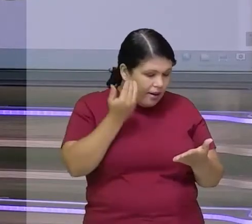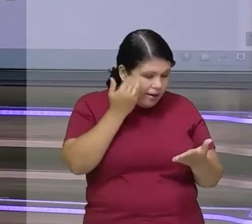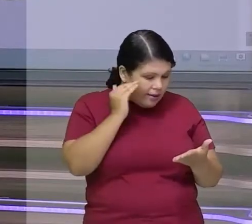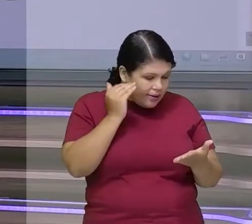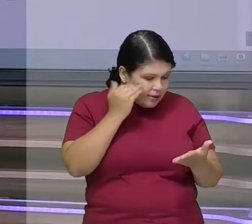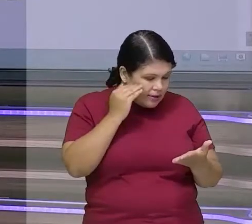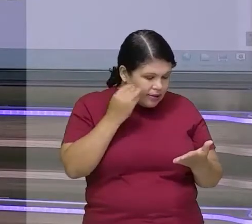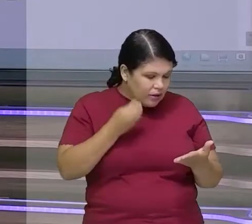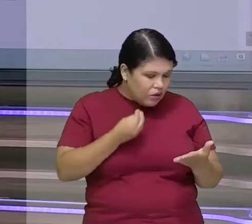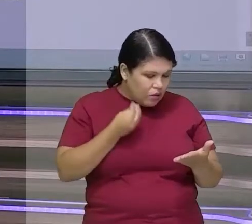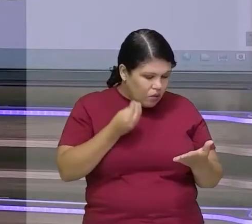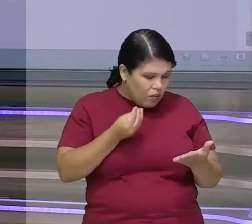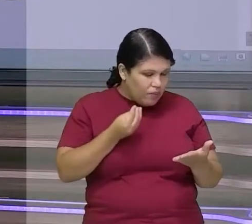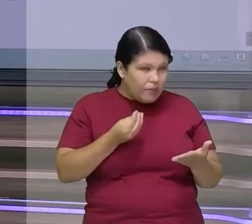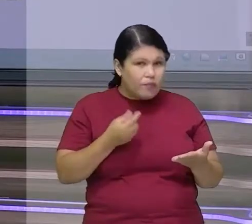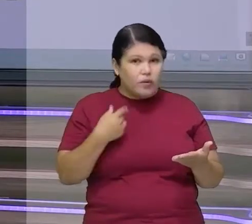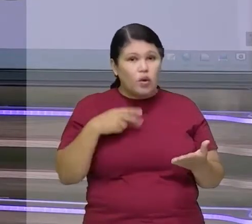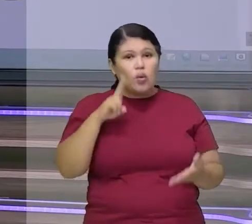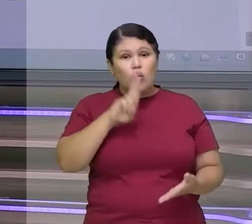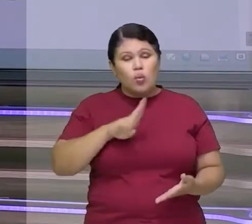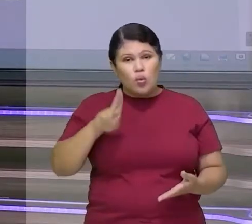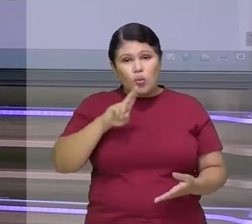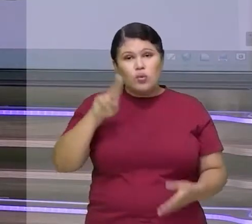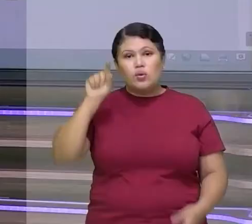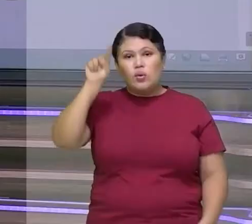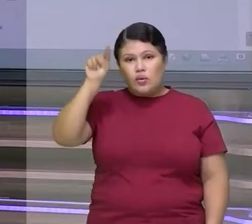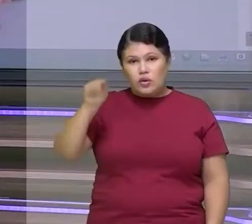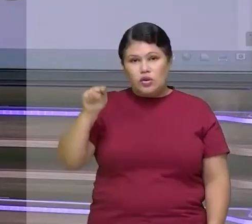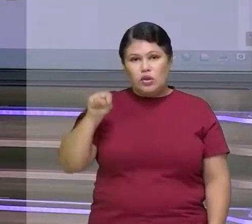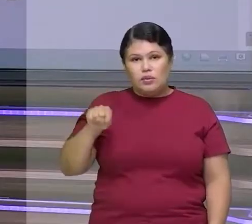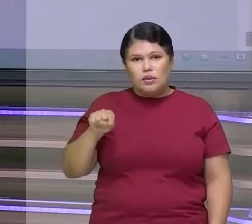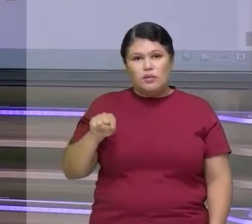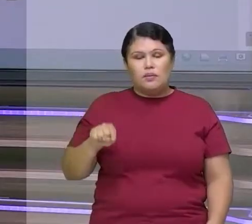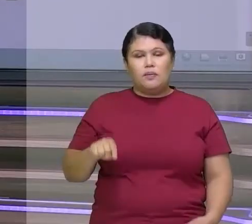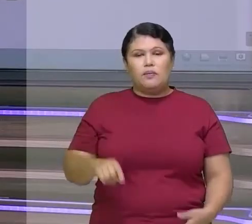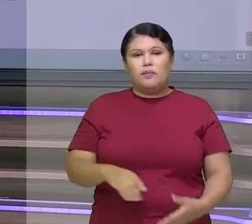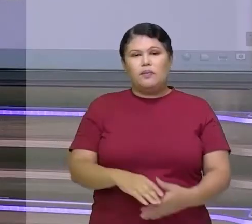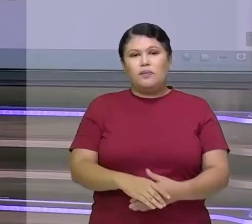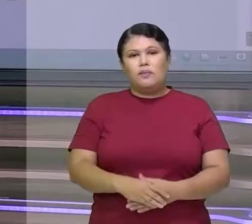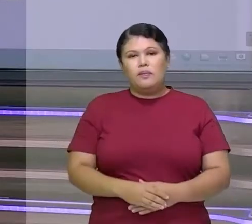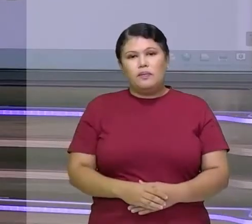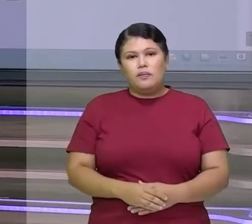mais expressividade. Aí eu uso o sinal de exclamação.